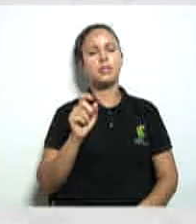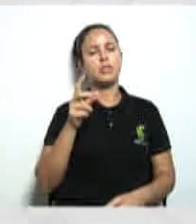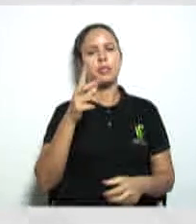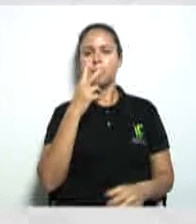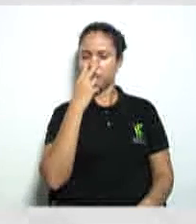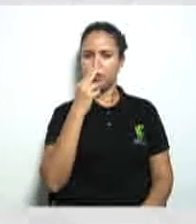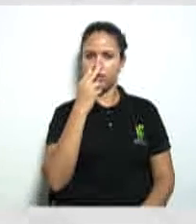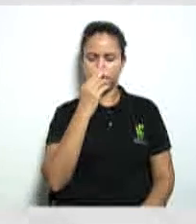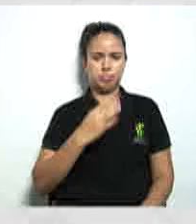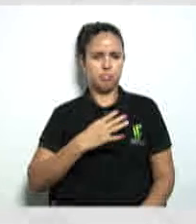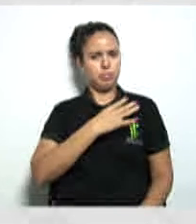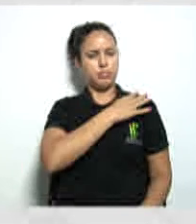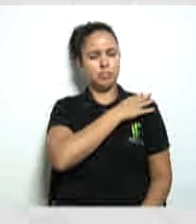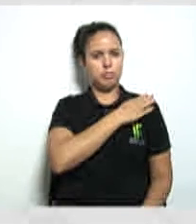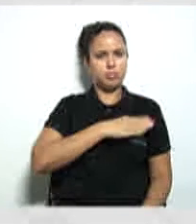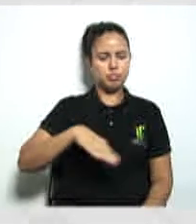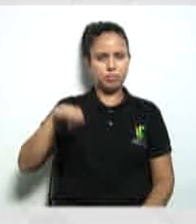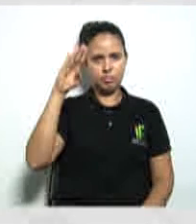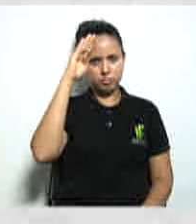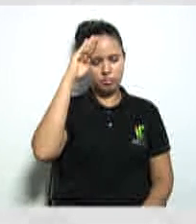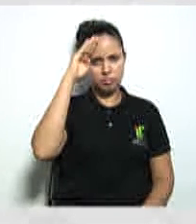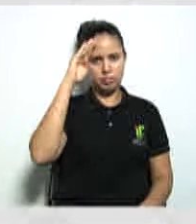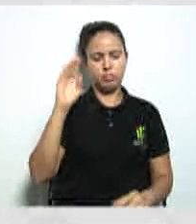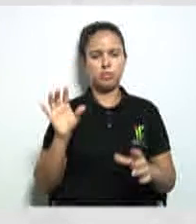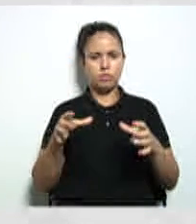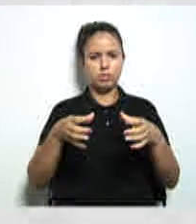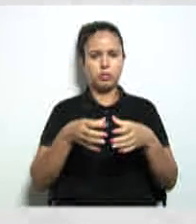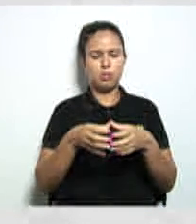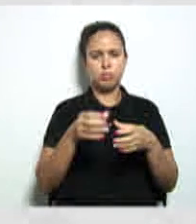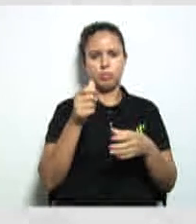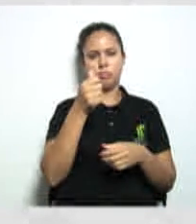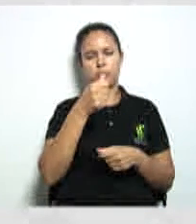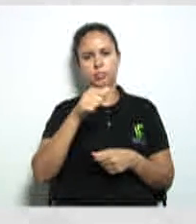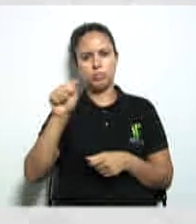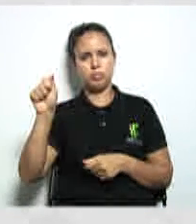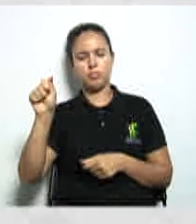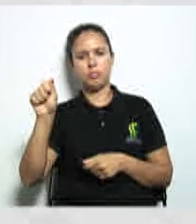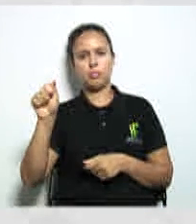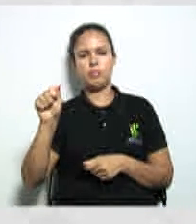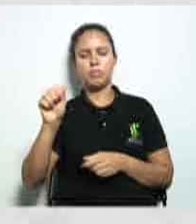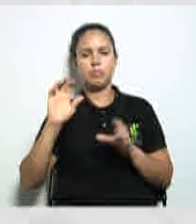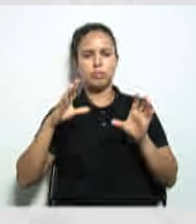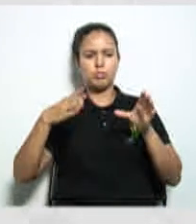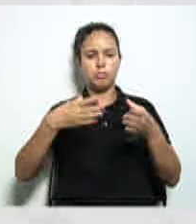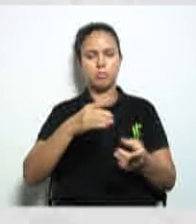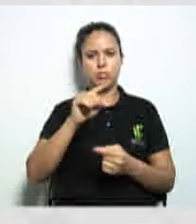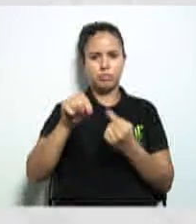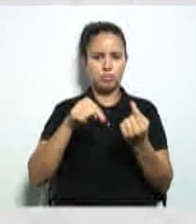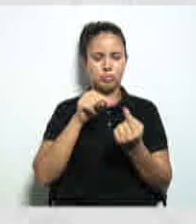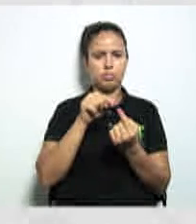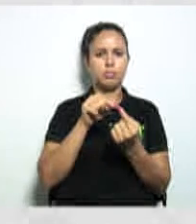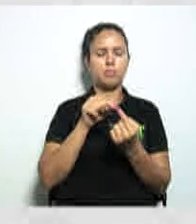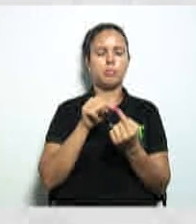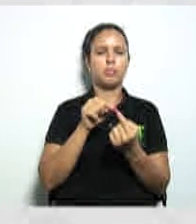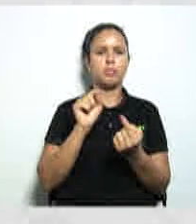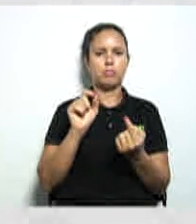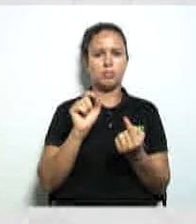né? Todo grupo ou associação com fins políticos, partidários, religiosos